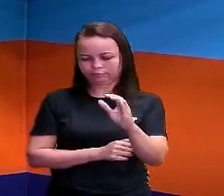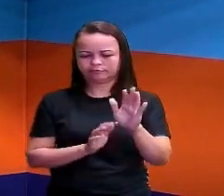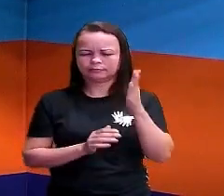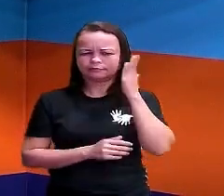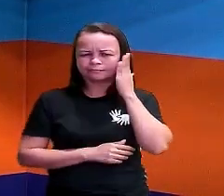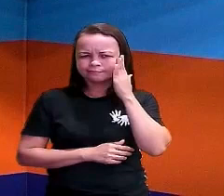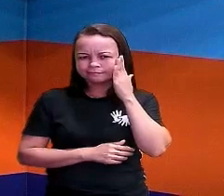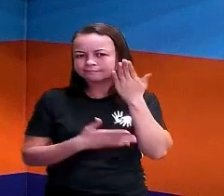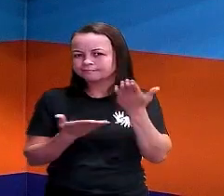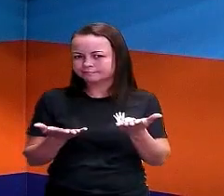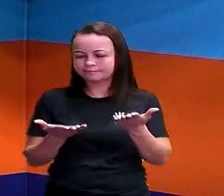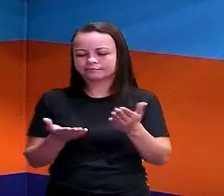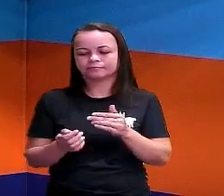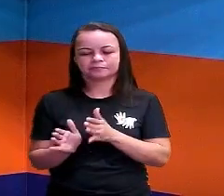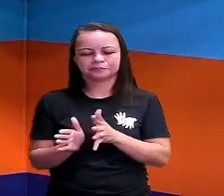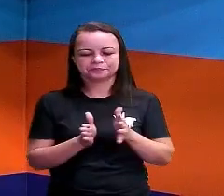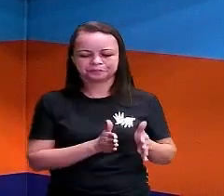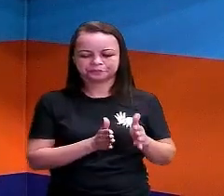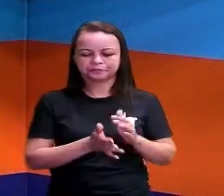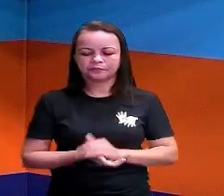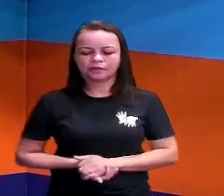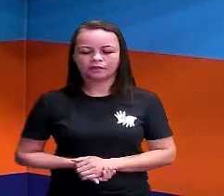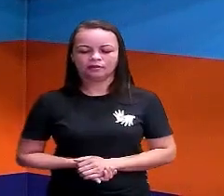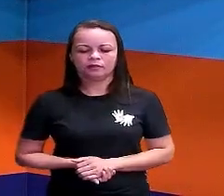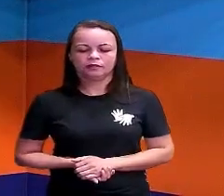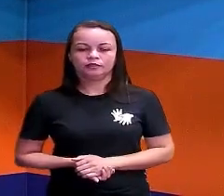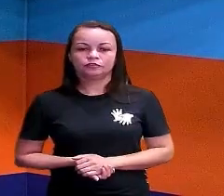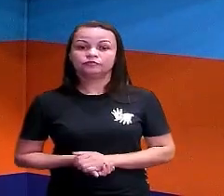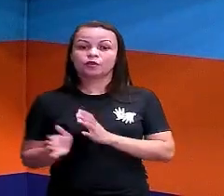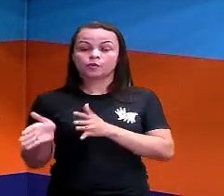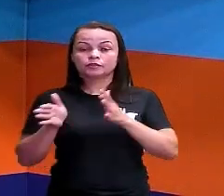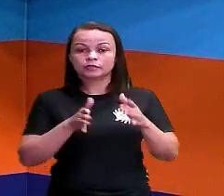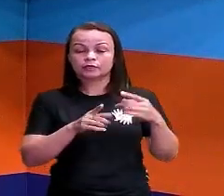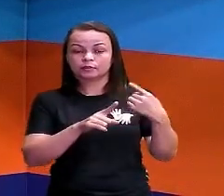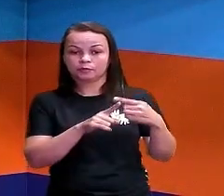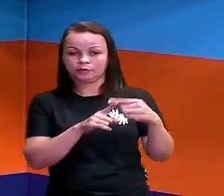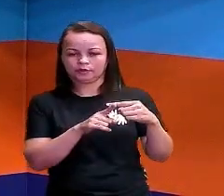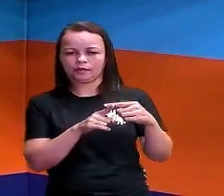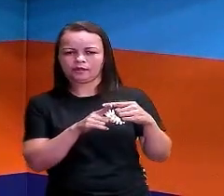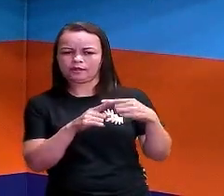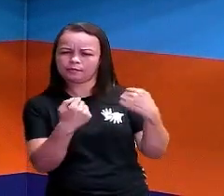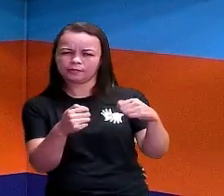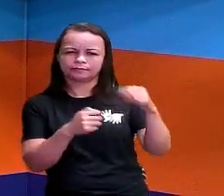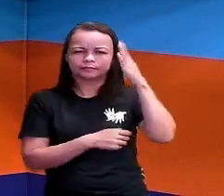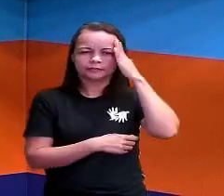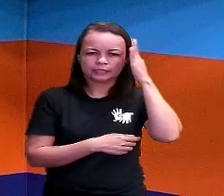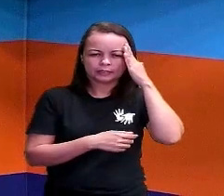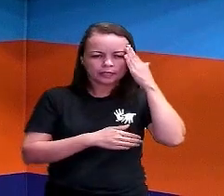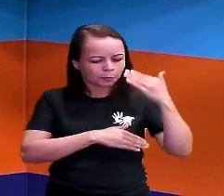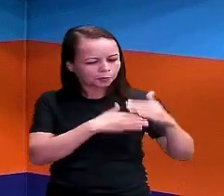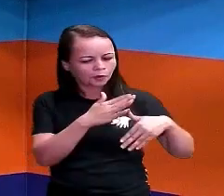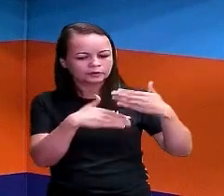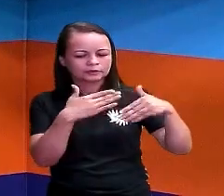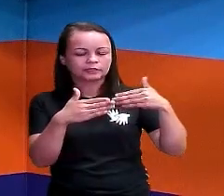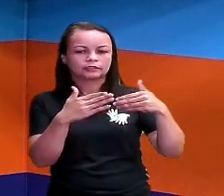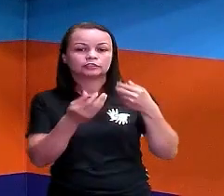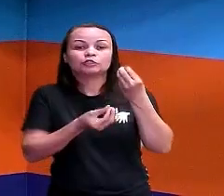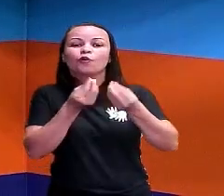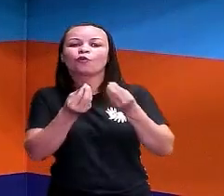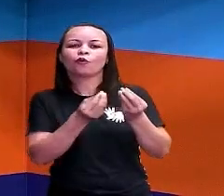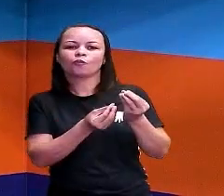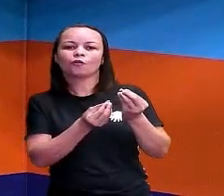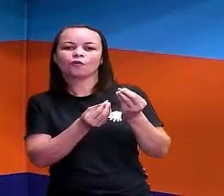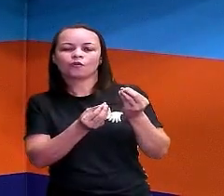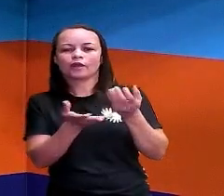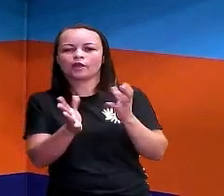Deu para entender? Vamos seguir. Vamos seguir porque a gente precisa entender todo o processo de como eu desenvolvo a